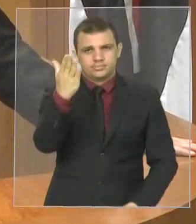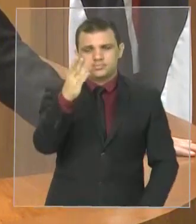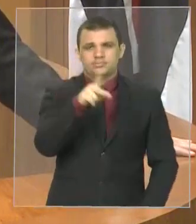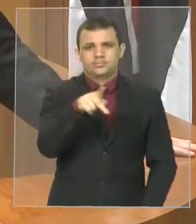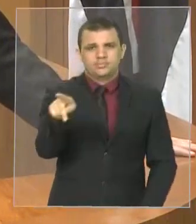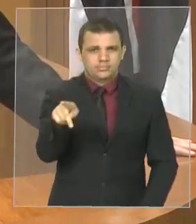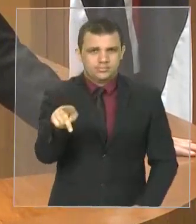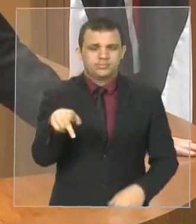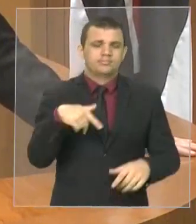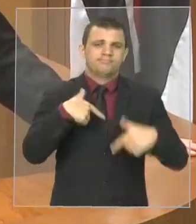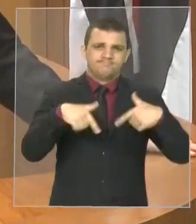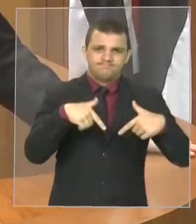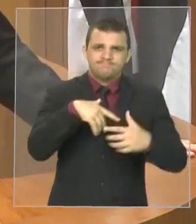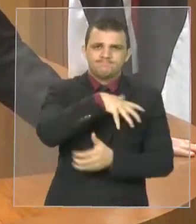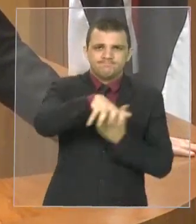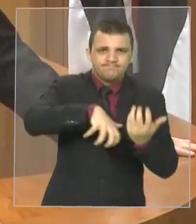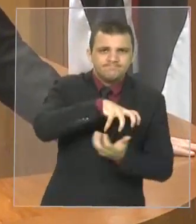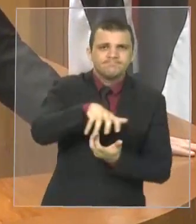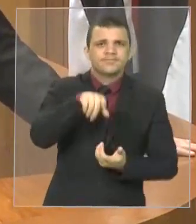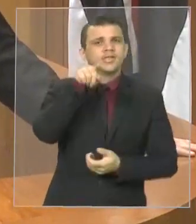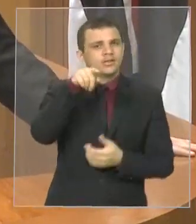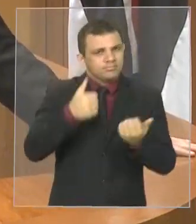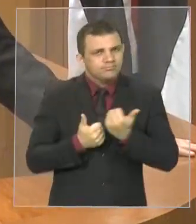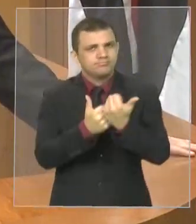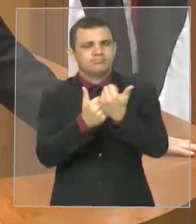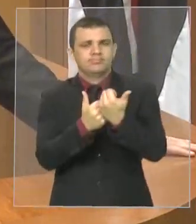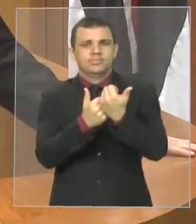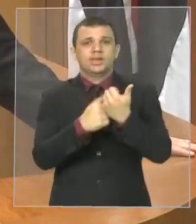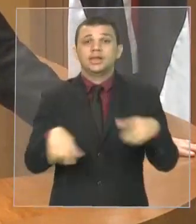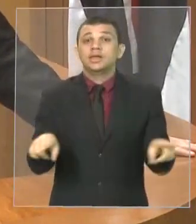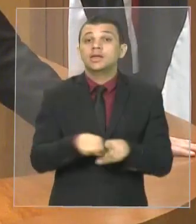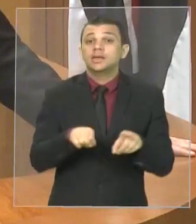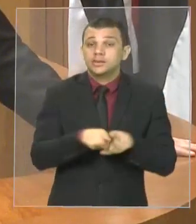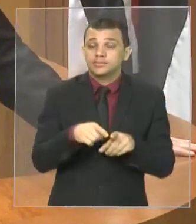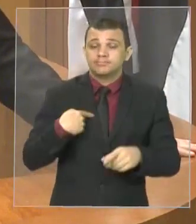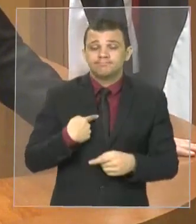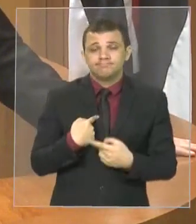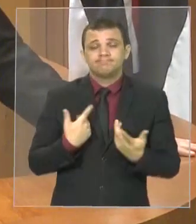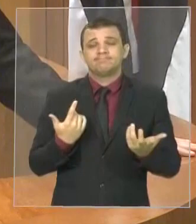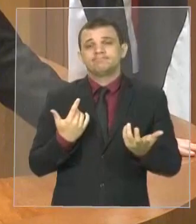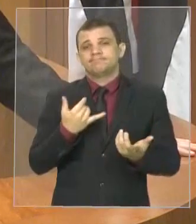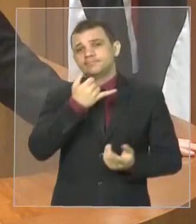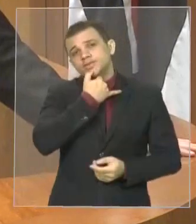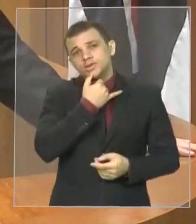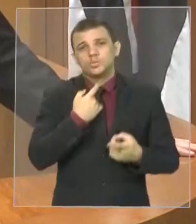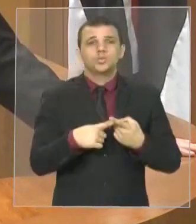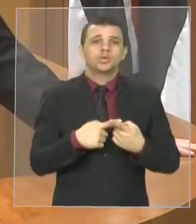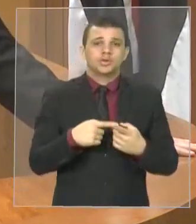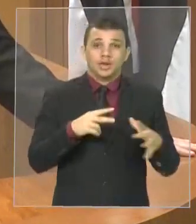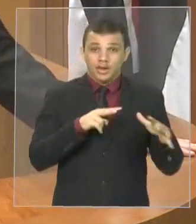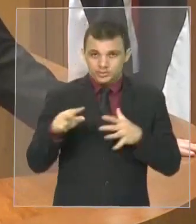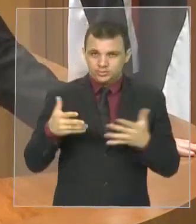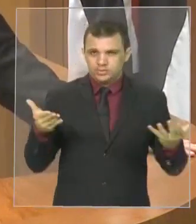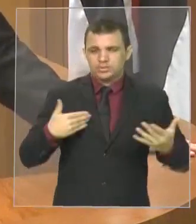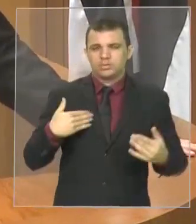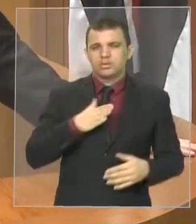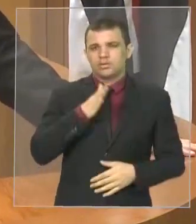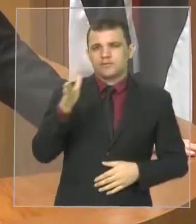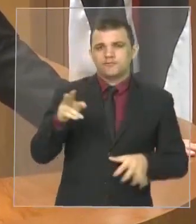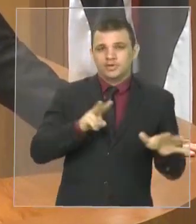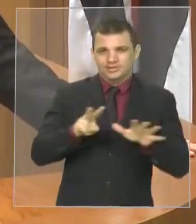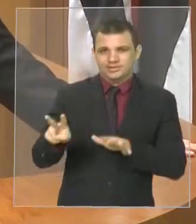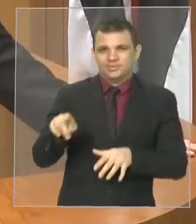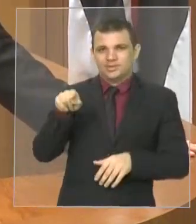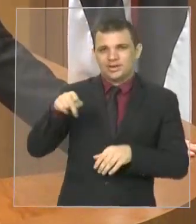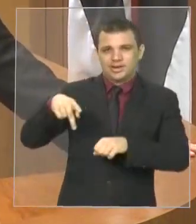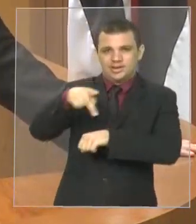mas fica também o meu lamento. O meu lamento porque passei essa semana na Praça Pedro II e o que tem lá para receber vocês